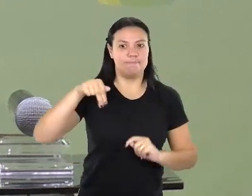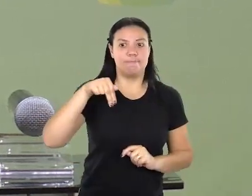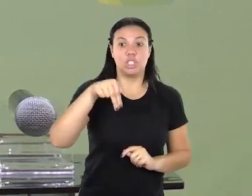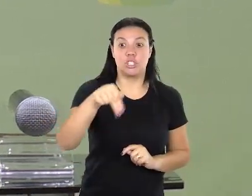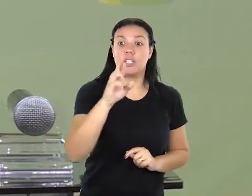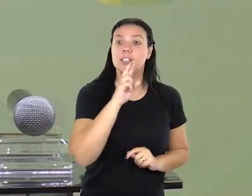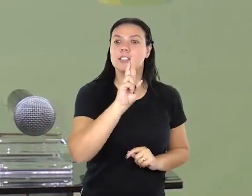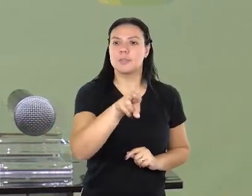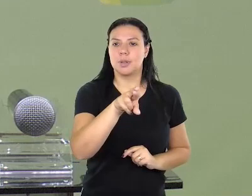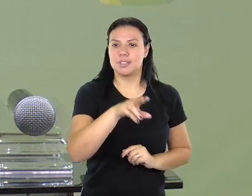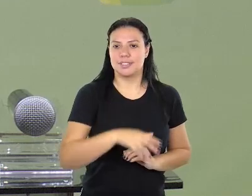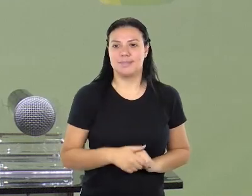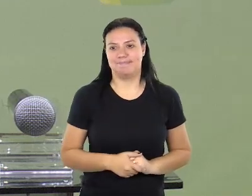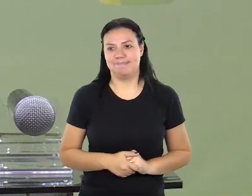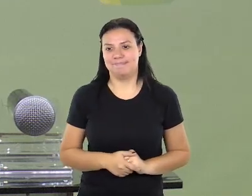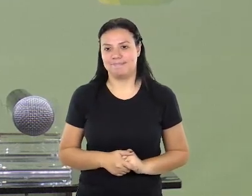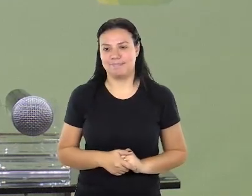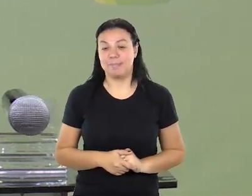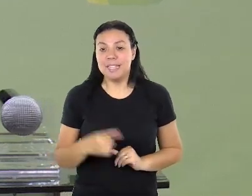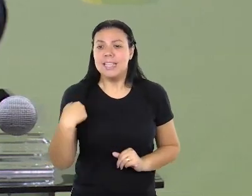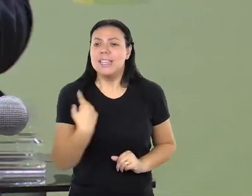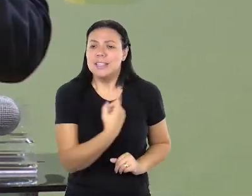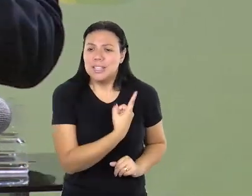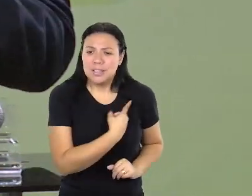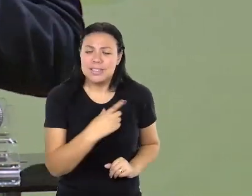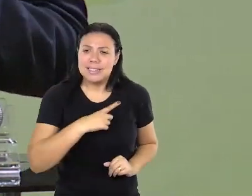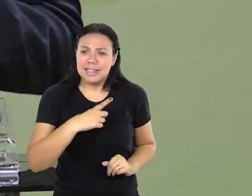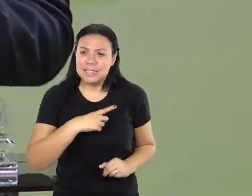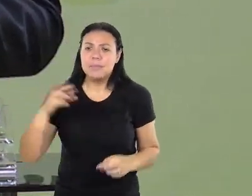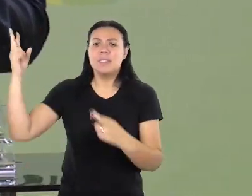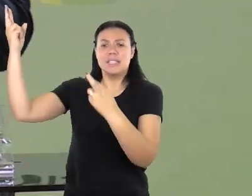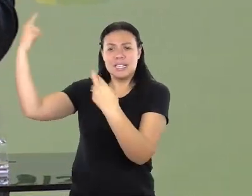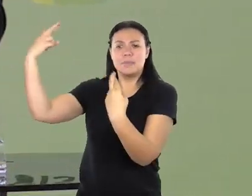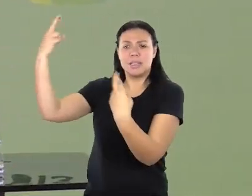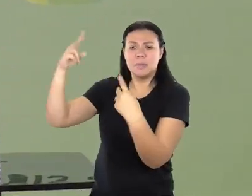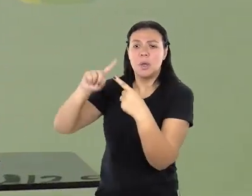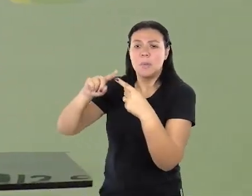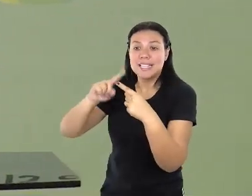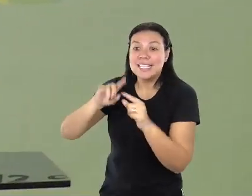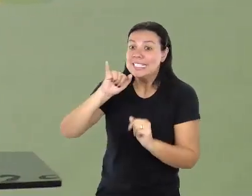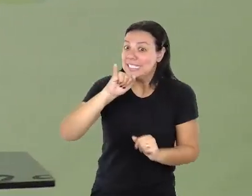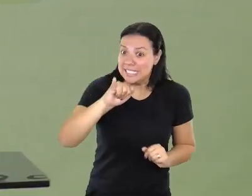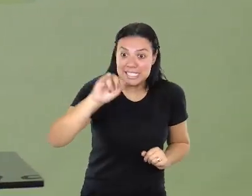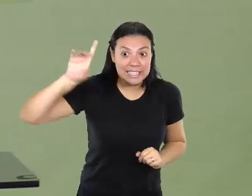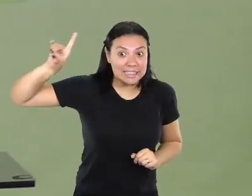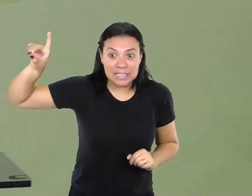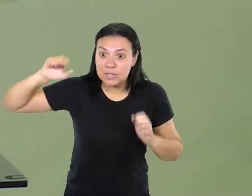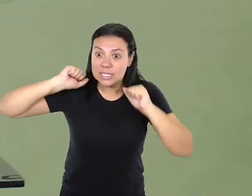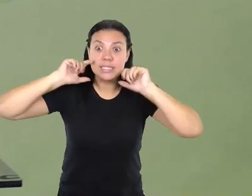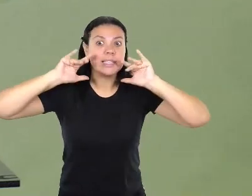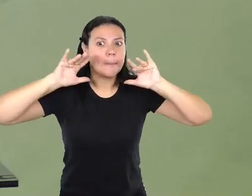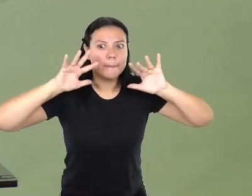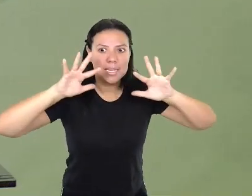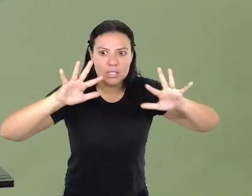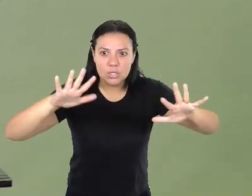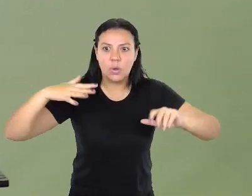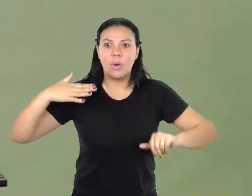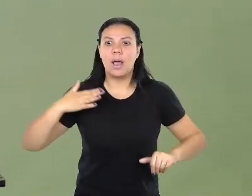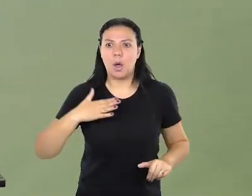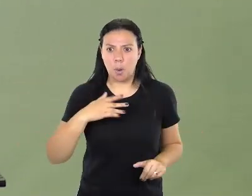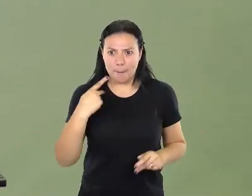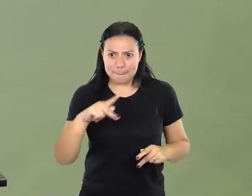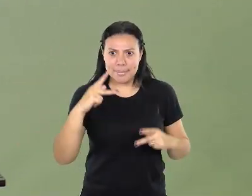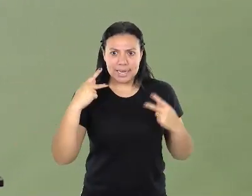E aqui eu fico cheio de esperança, porque se Deus abençoou um sermão desse, Ele tem que abençoar os meus também.